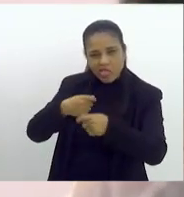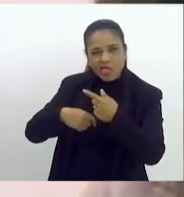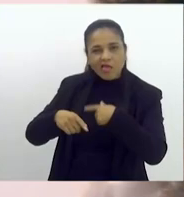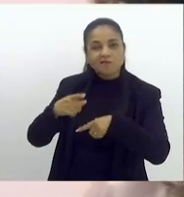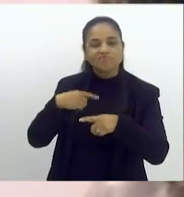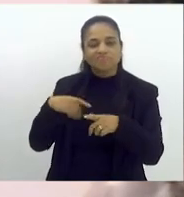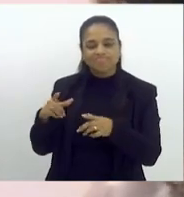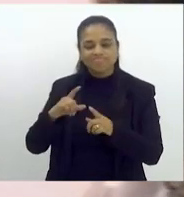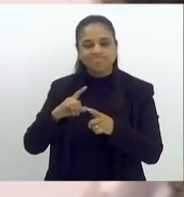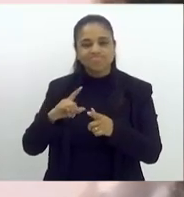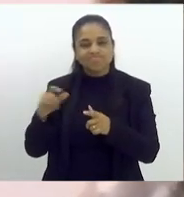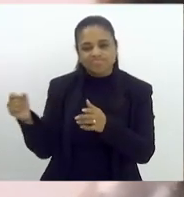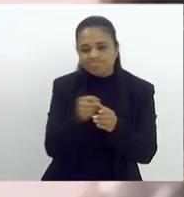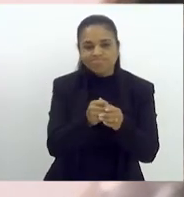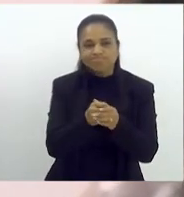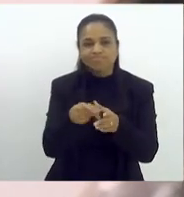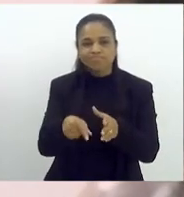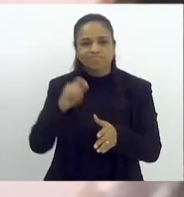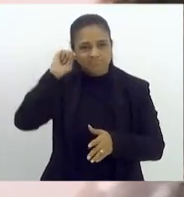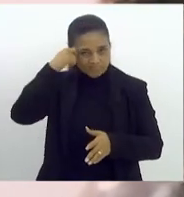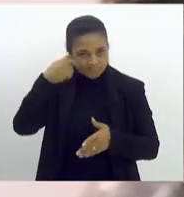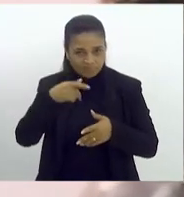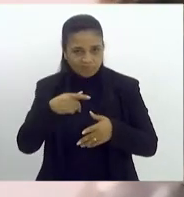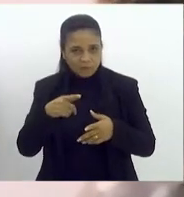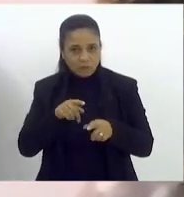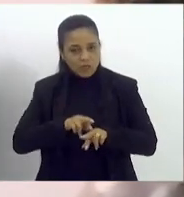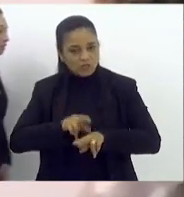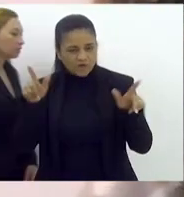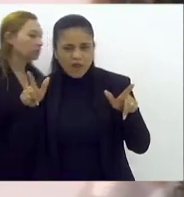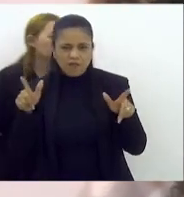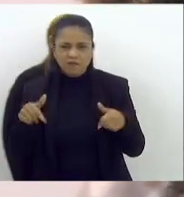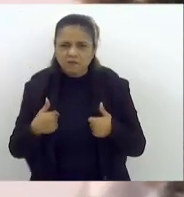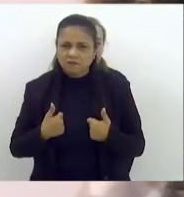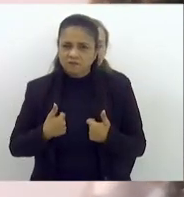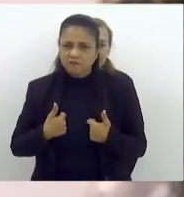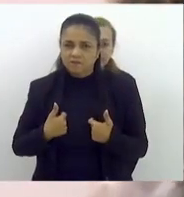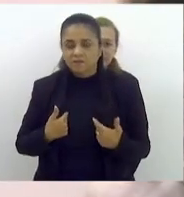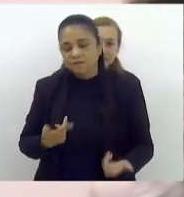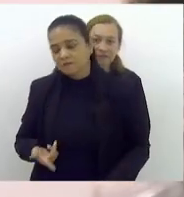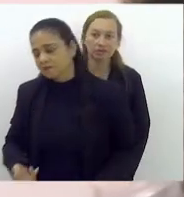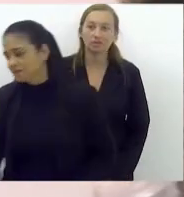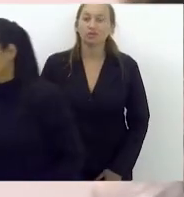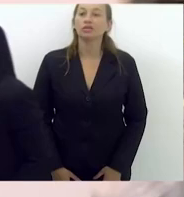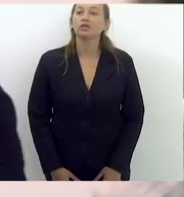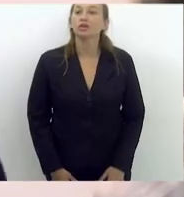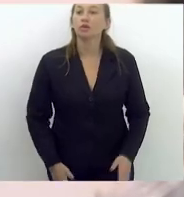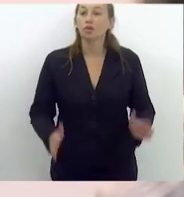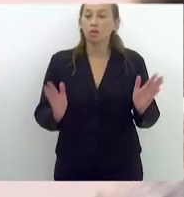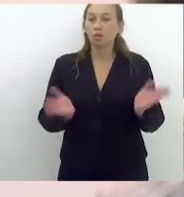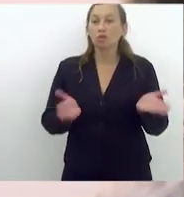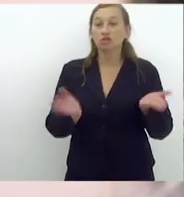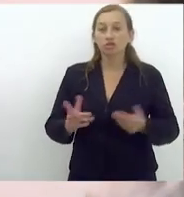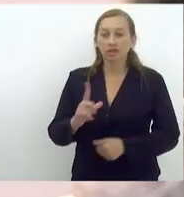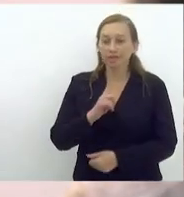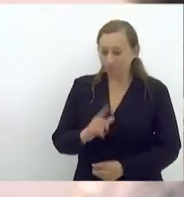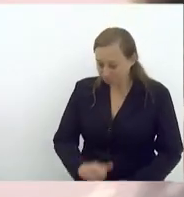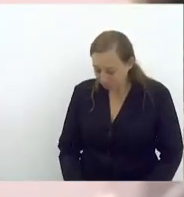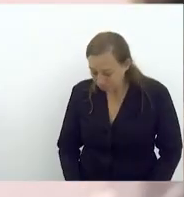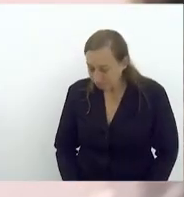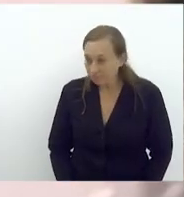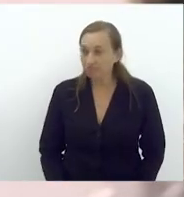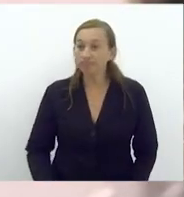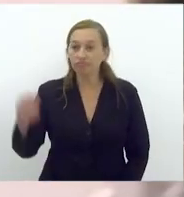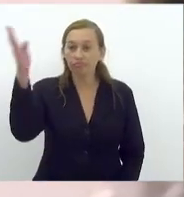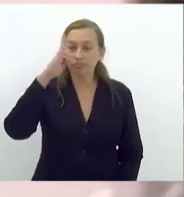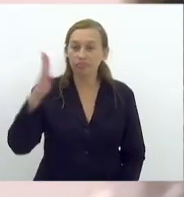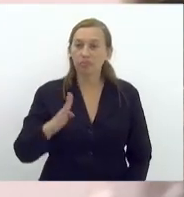em algum lugar e nós não nos enquadramos né segundo a questão também que eu quero falar é o seguinte Hoje existe no